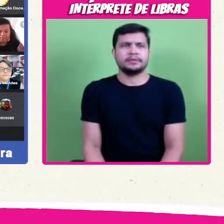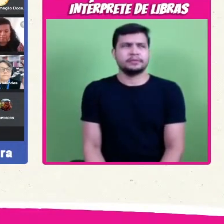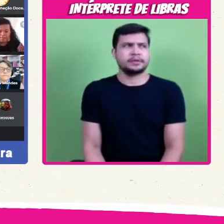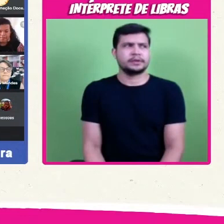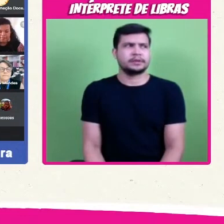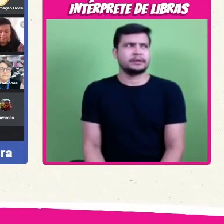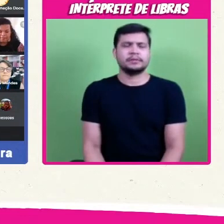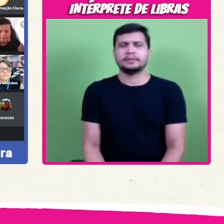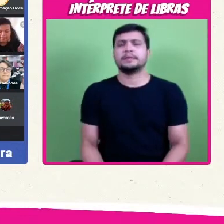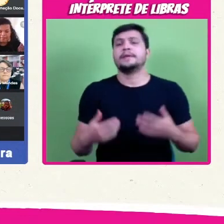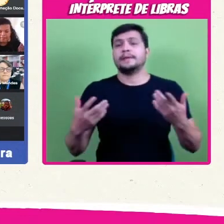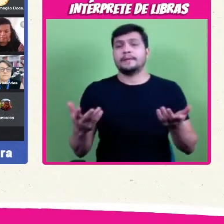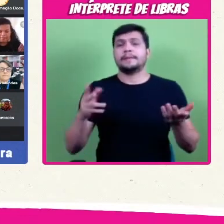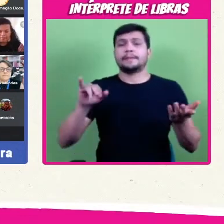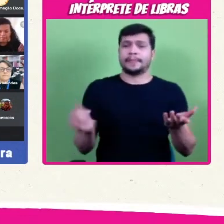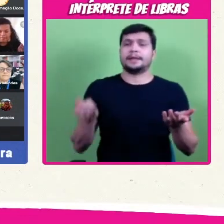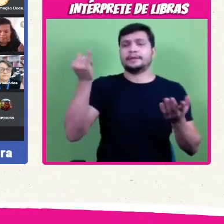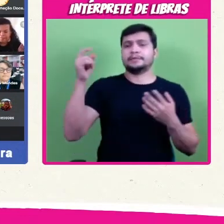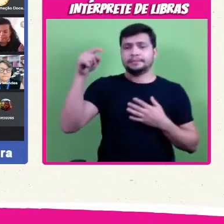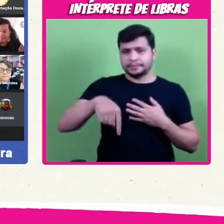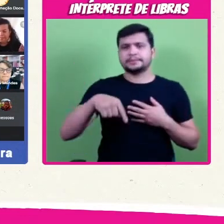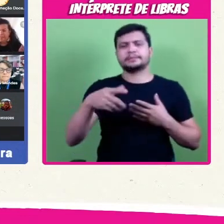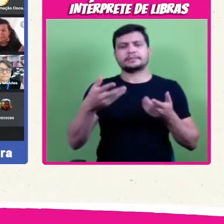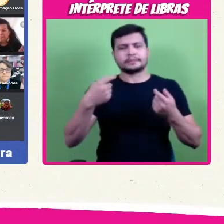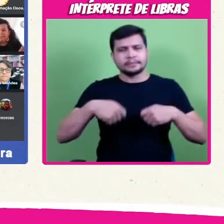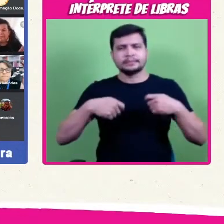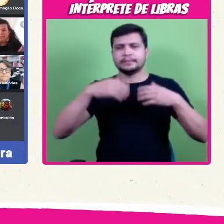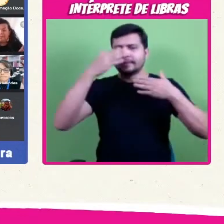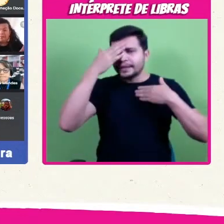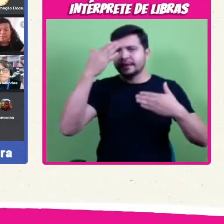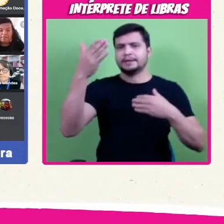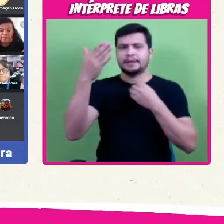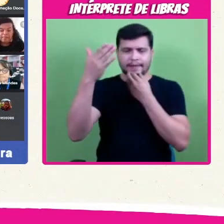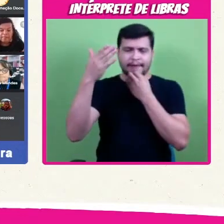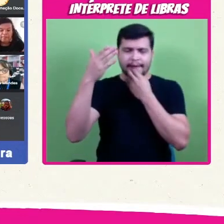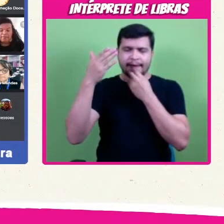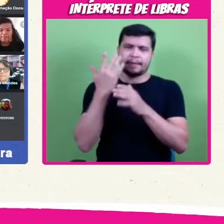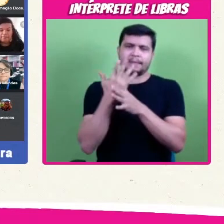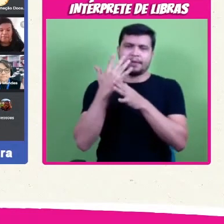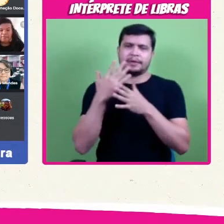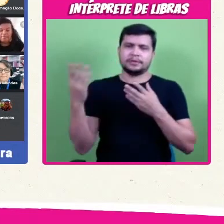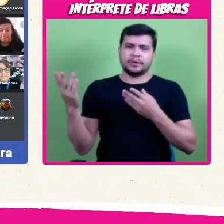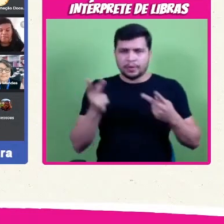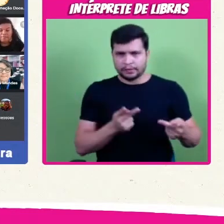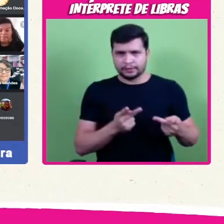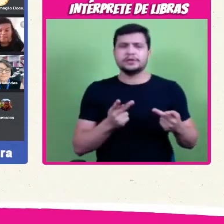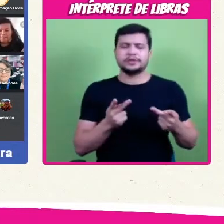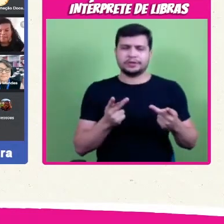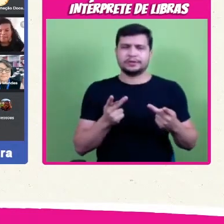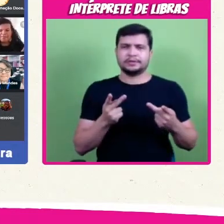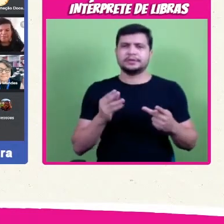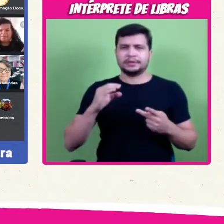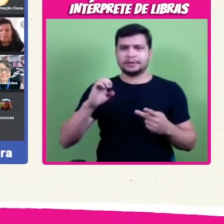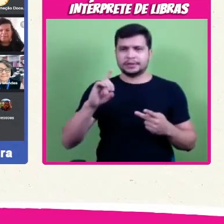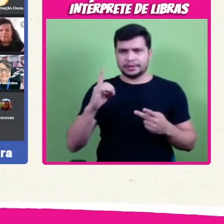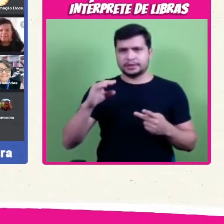queria agradecer em nome da Escola Vivina Monteiro e da CRED 17 pelo convite feito pelo SED Ceará e também pela Secretaria